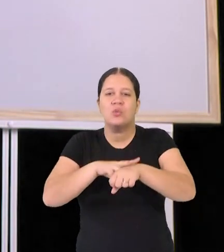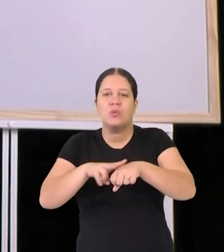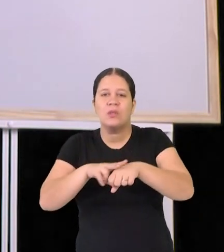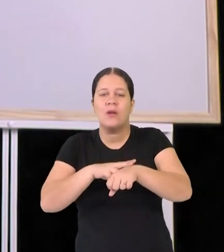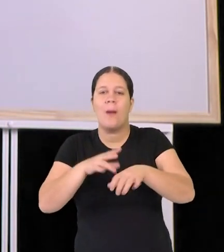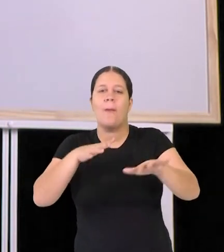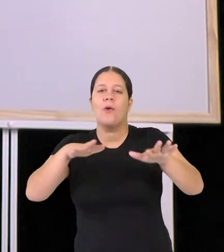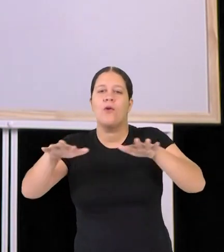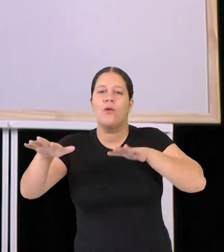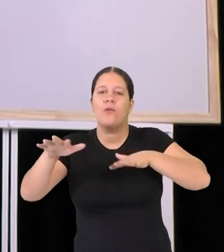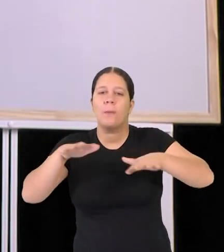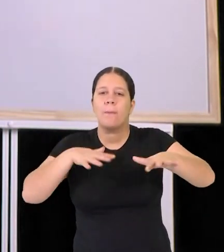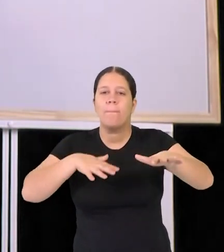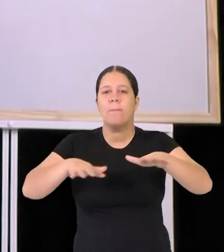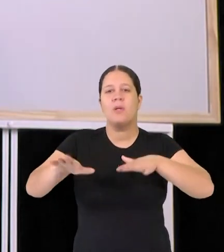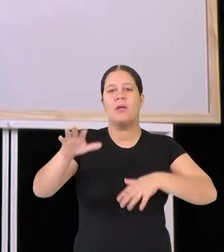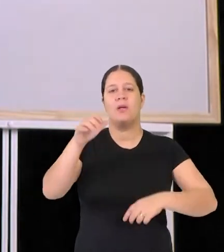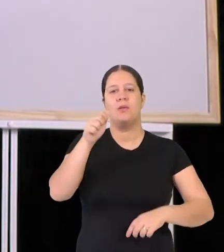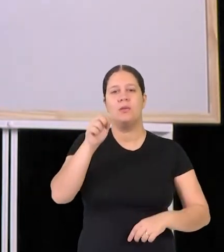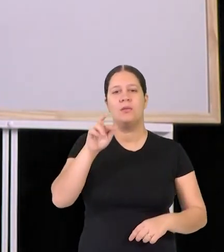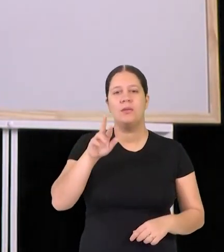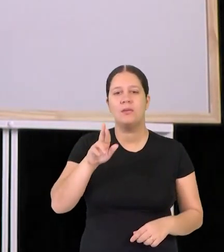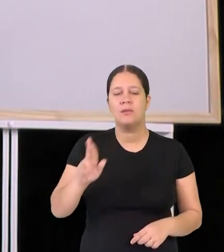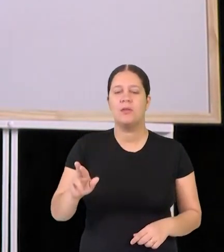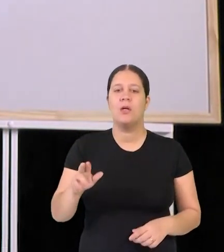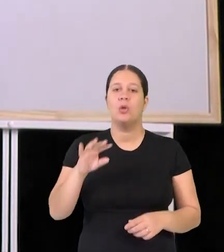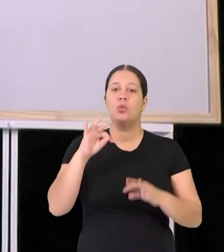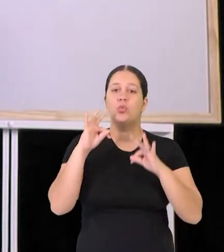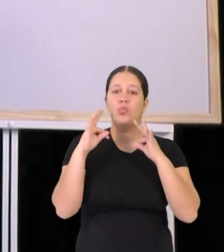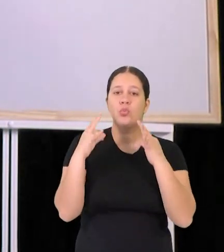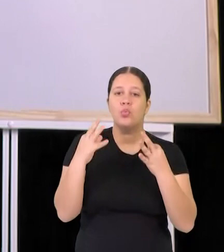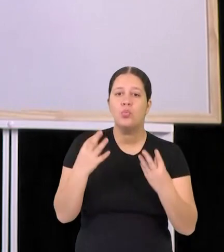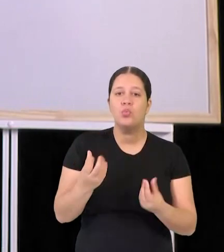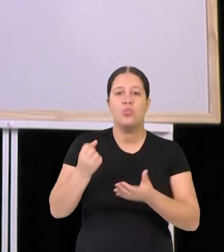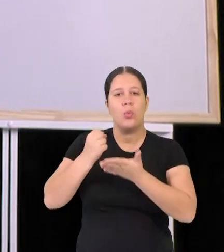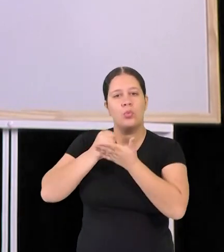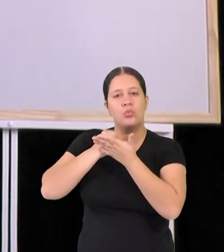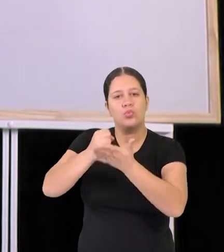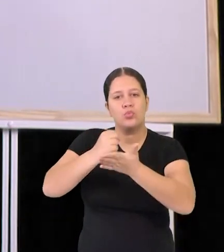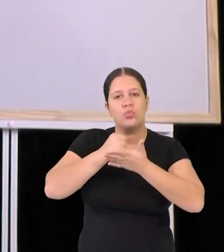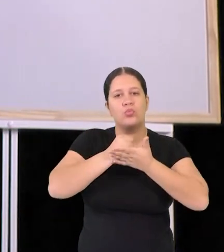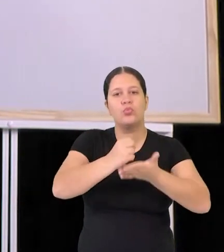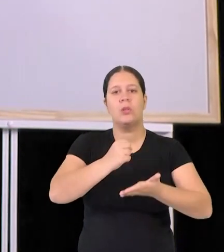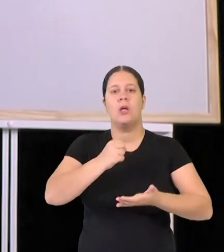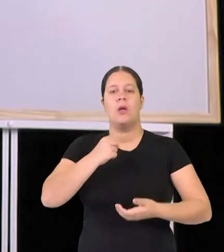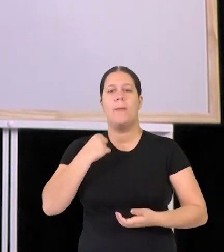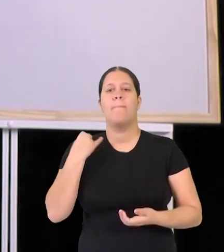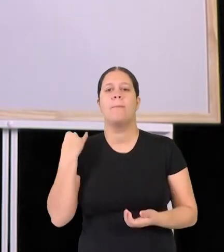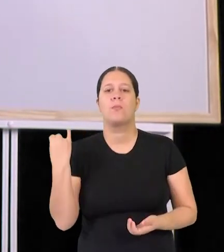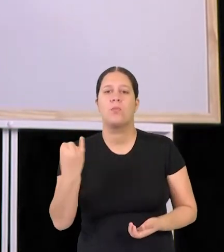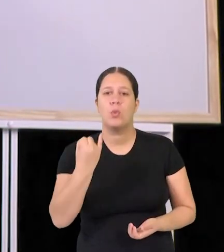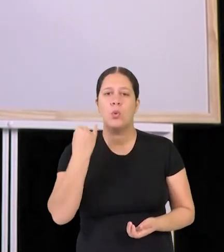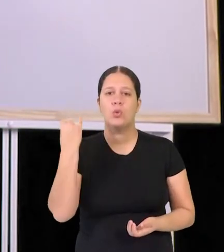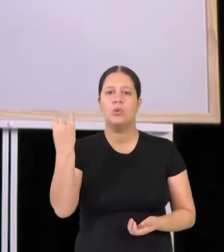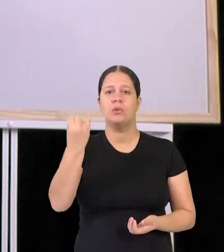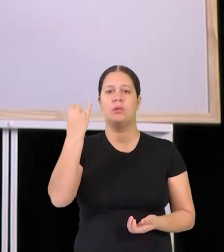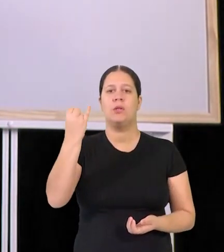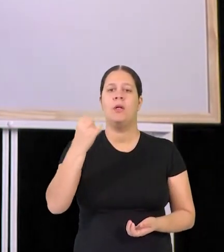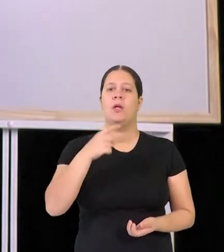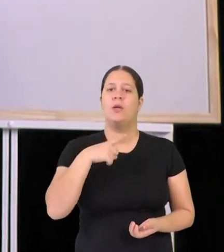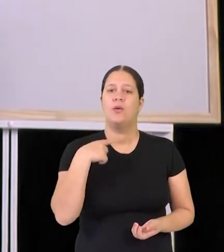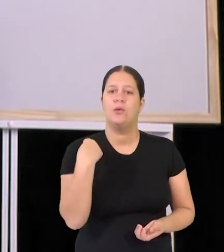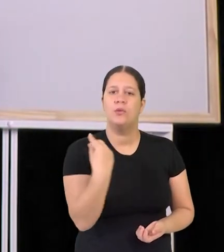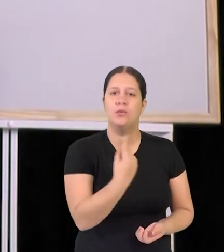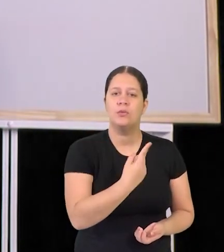movimento do ar, tudo isso são componentes que são de fato importantes para que a gente